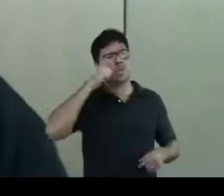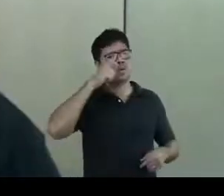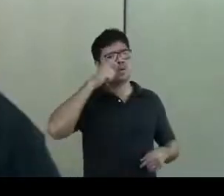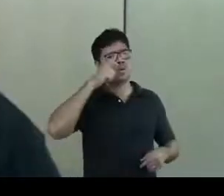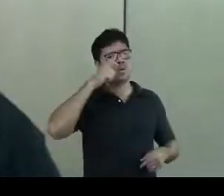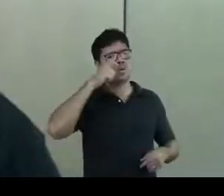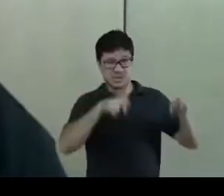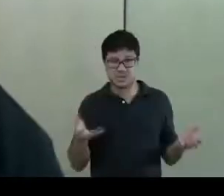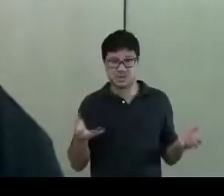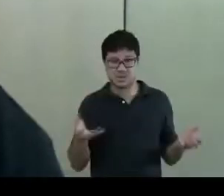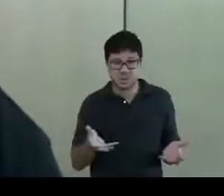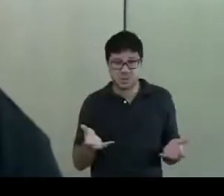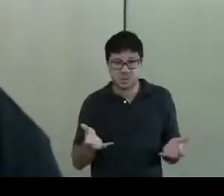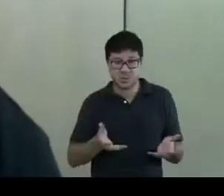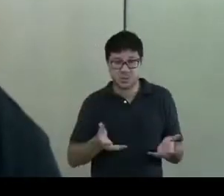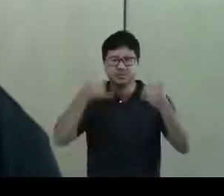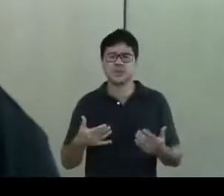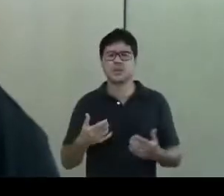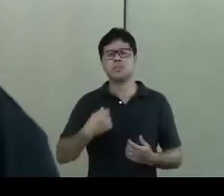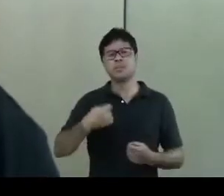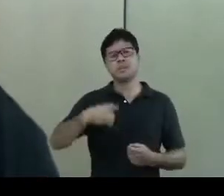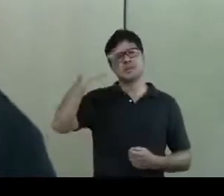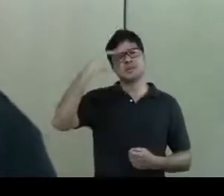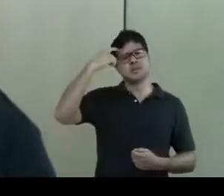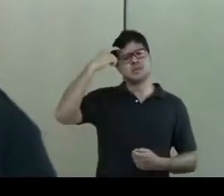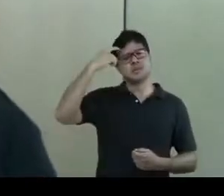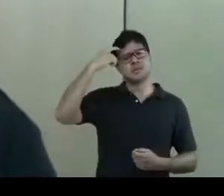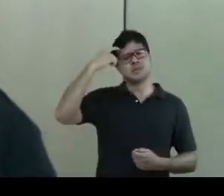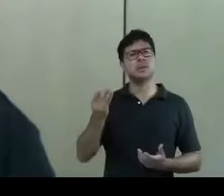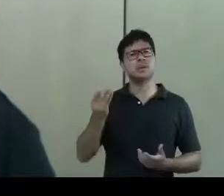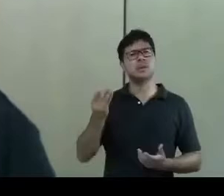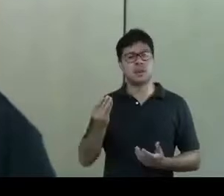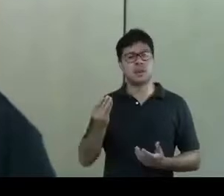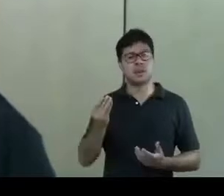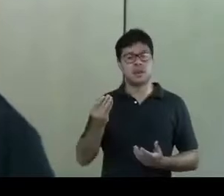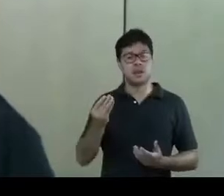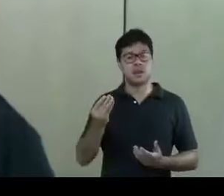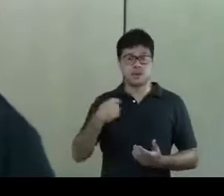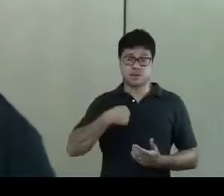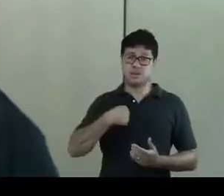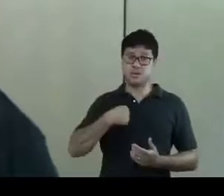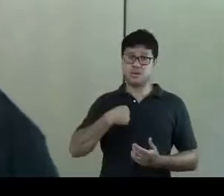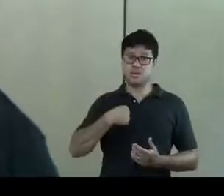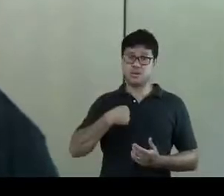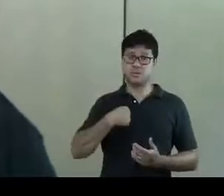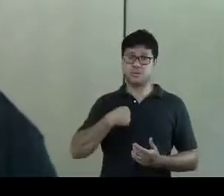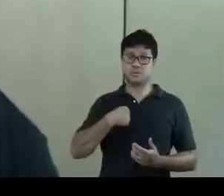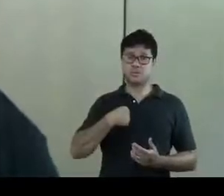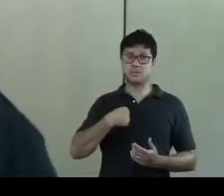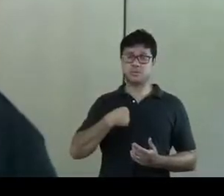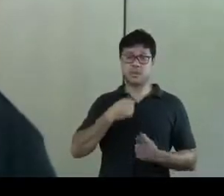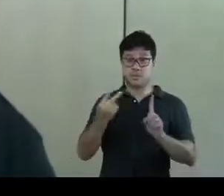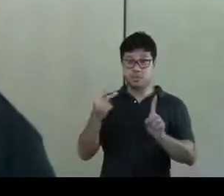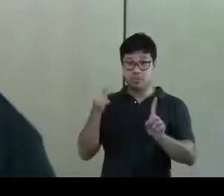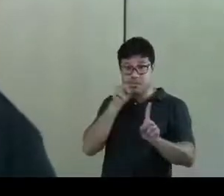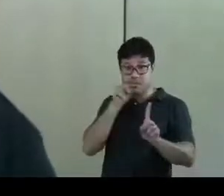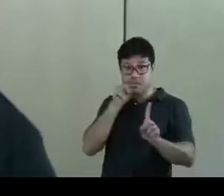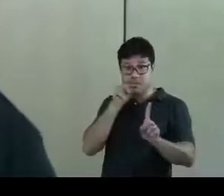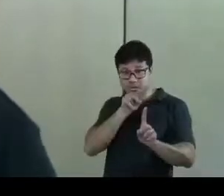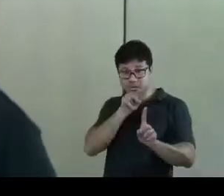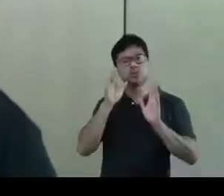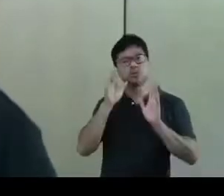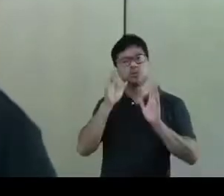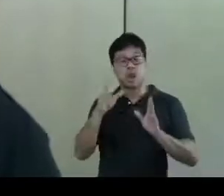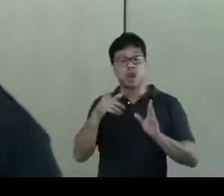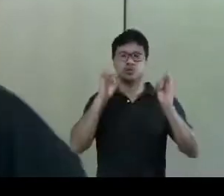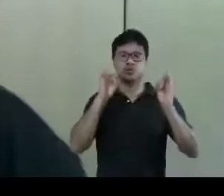essa mesa, a gente precisa começar a falar, obviamente, e essa é a minha, digamos, a minha perspectiva, já que eu não